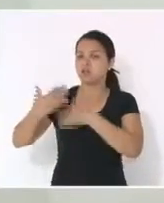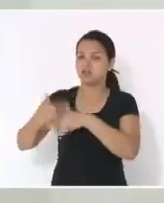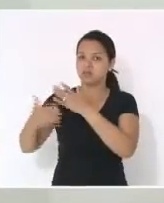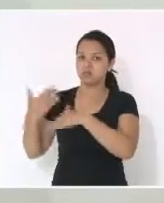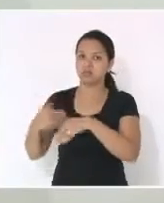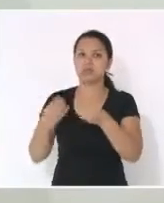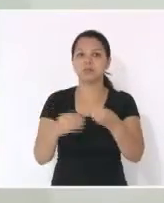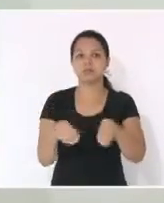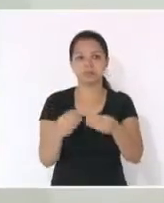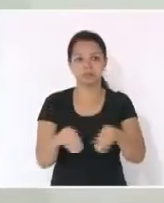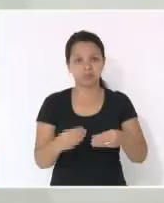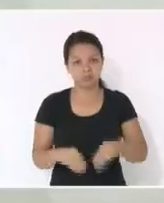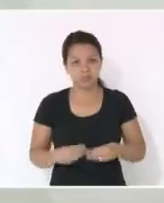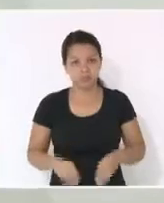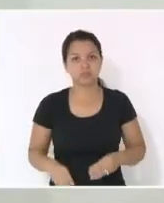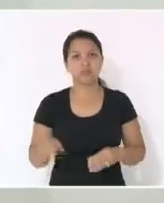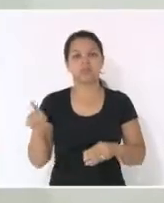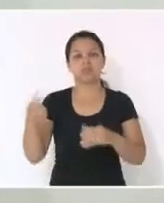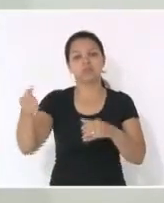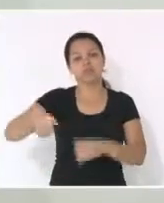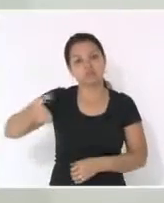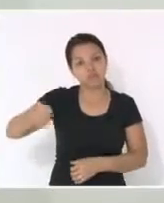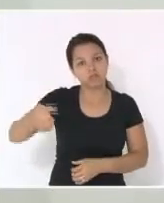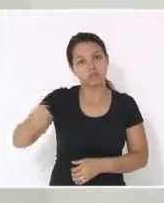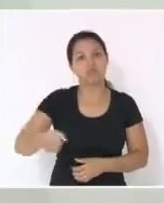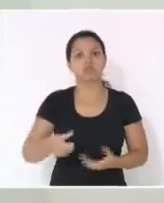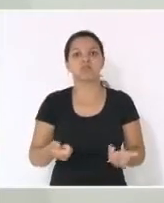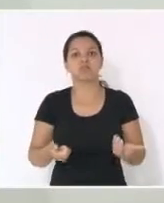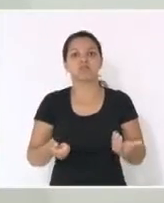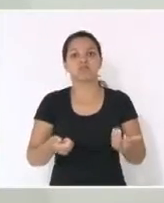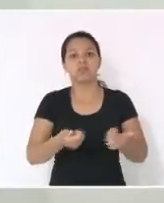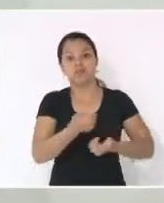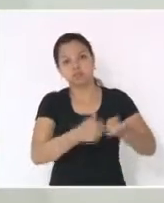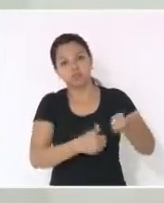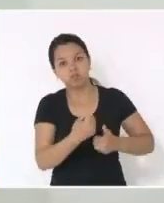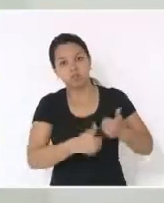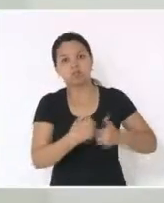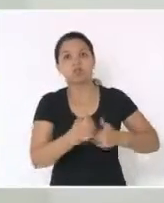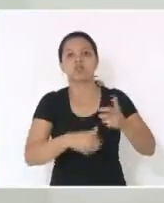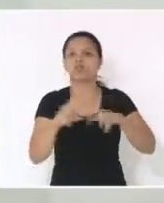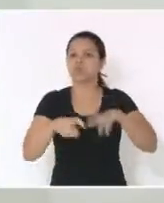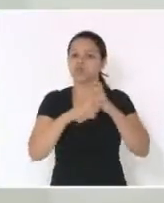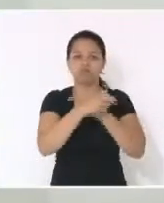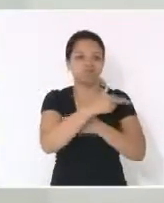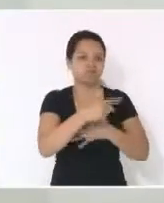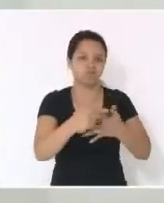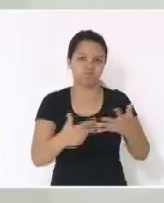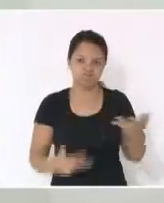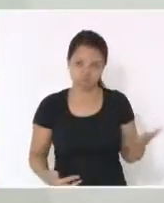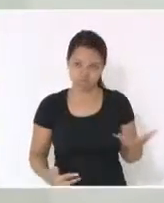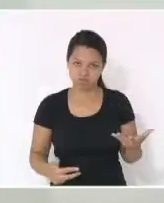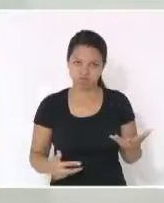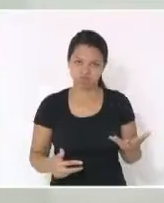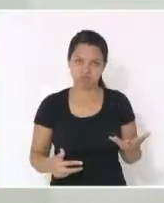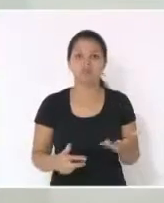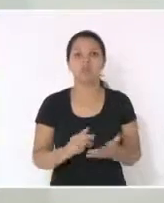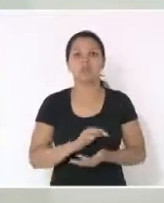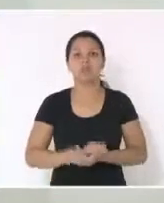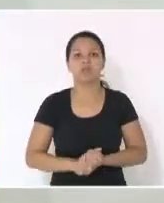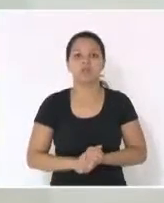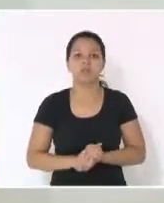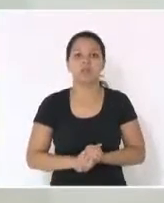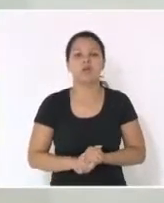de leite têm prejudicado o setor agrícola o trigo arroz beneficiado alguns segmentos industriais então o brasil tem que ter uma